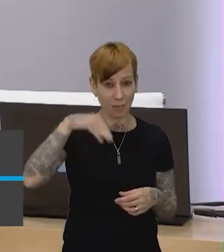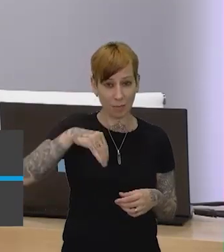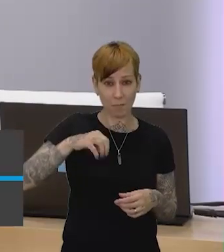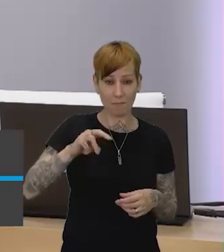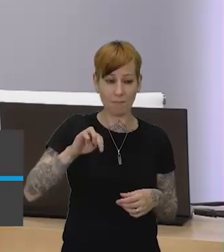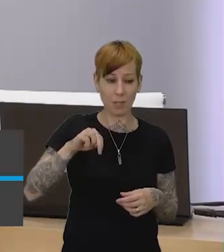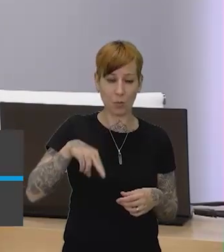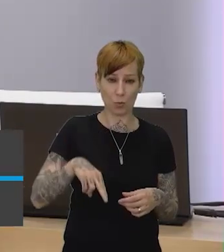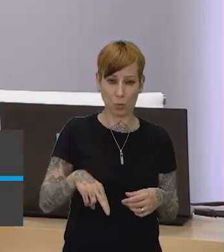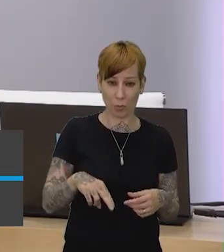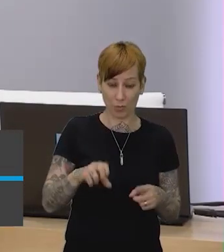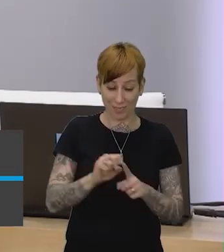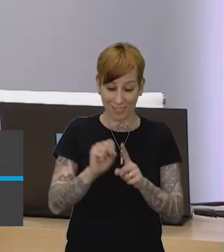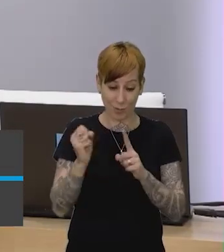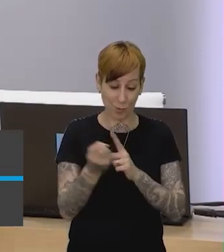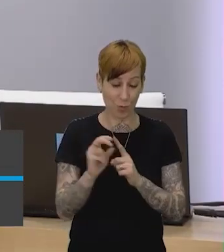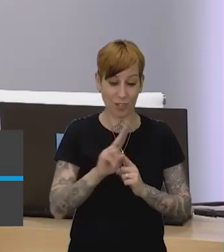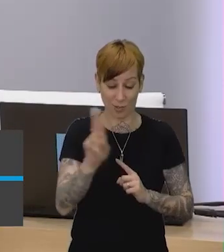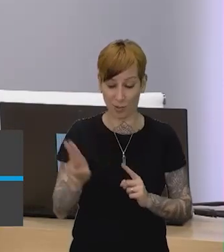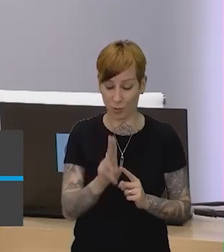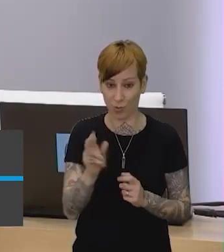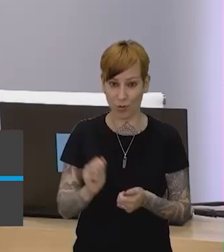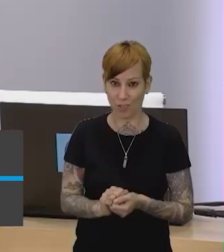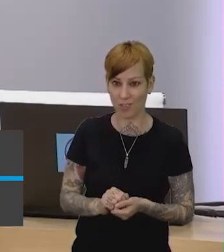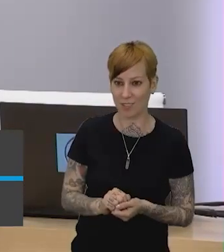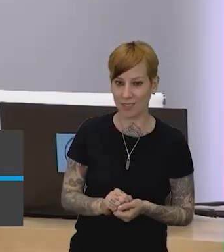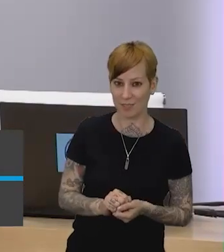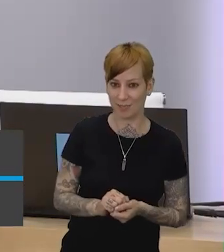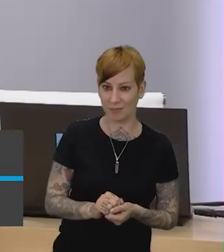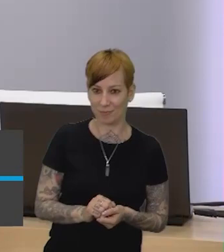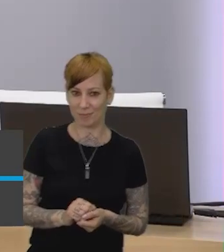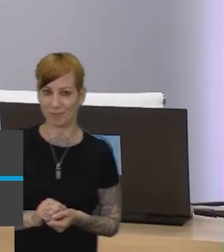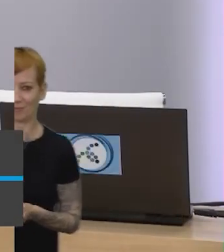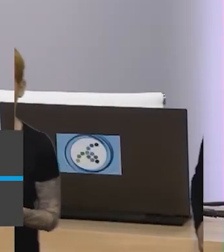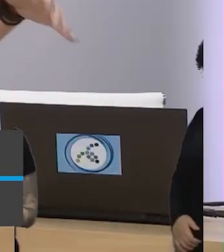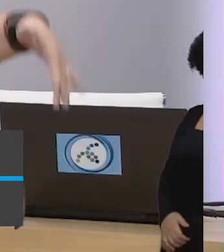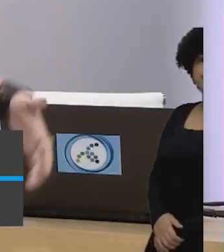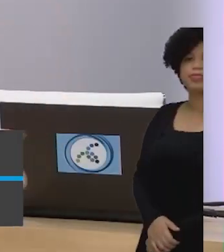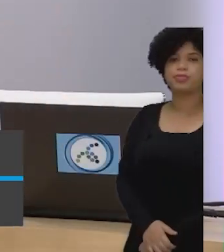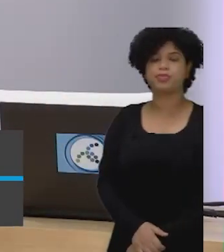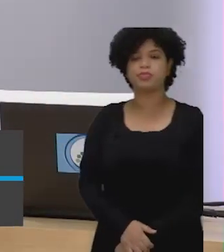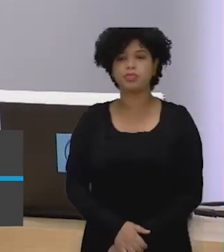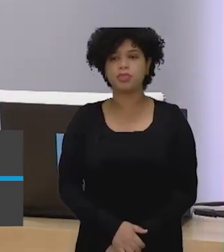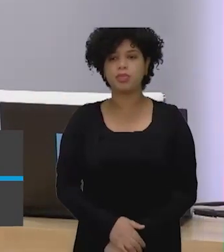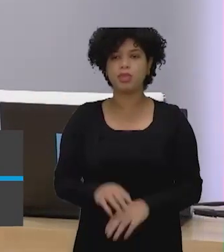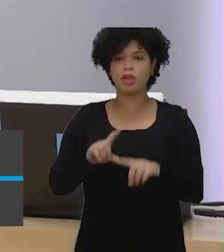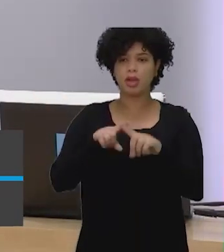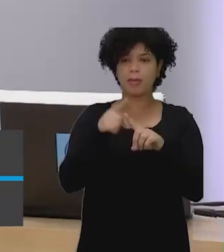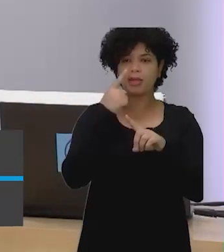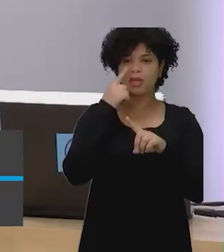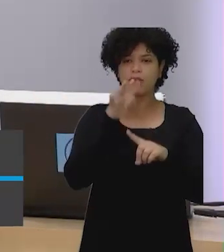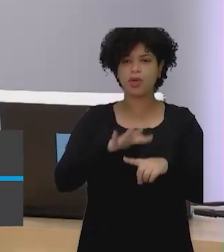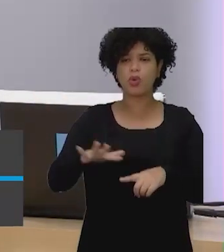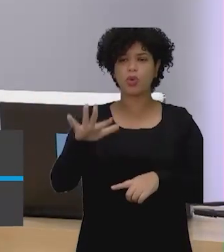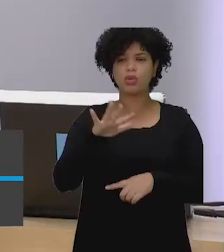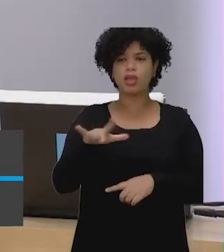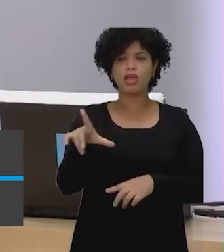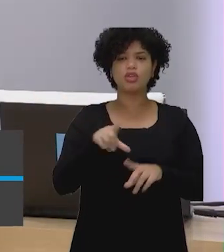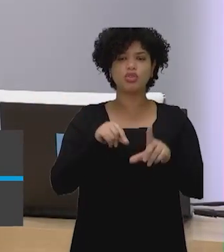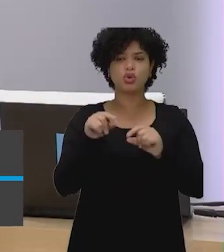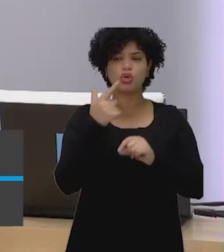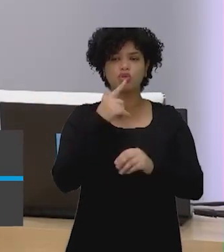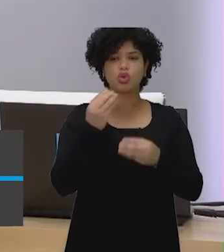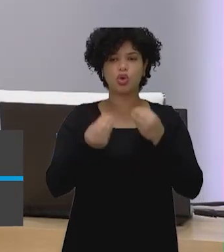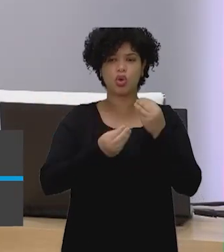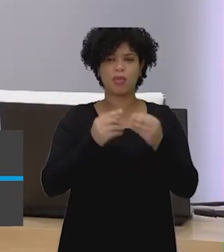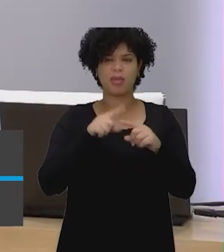gente aqui da sociologia. Porque se ele falasse apenas do território, território se demarca, blá, blá, blá, blá, blá, talvez